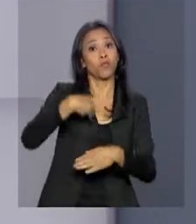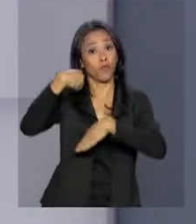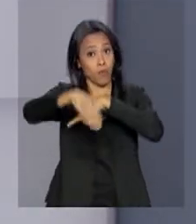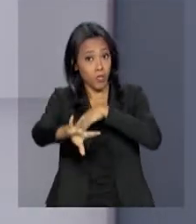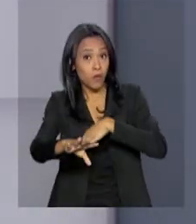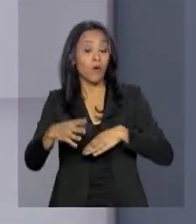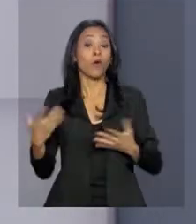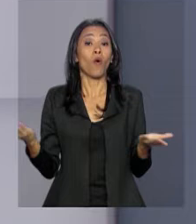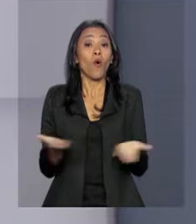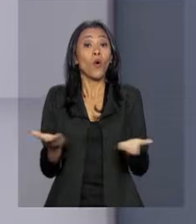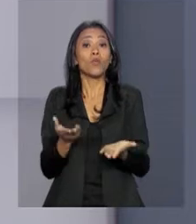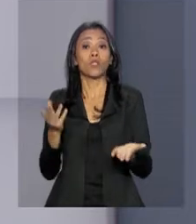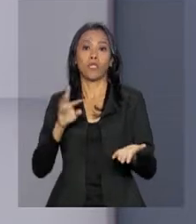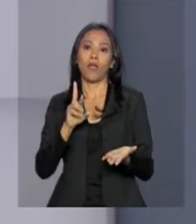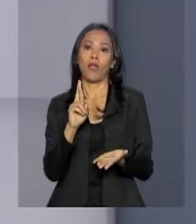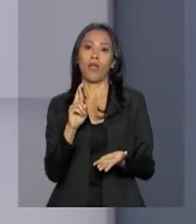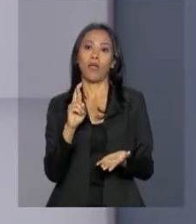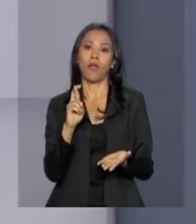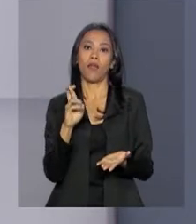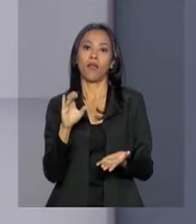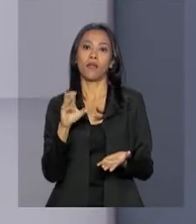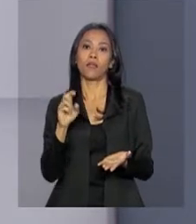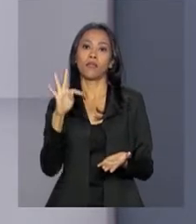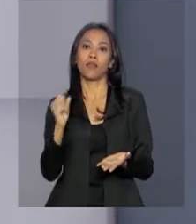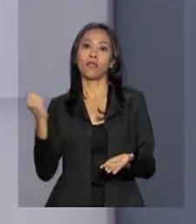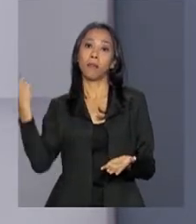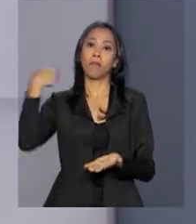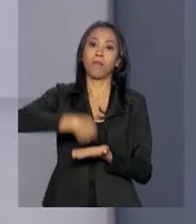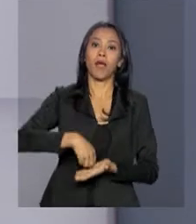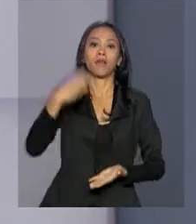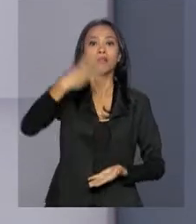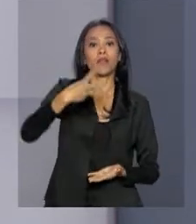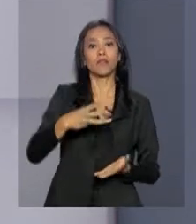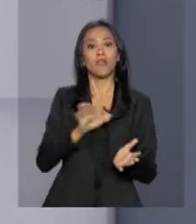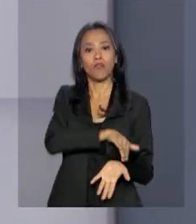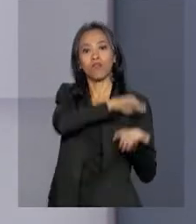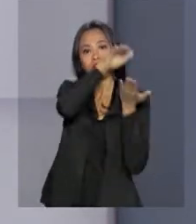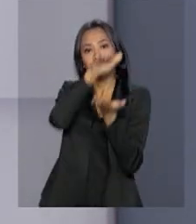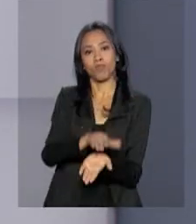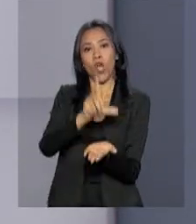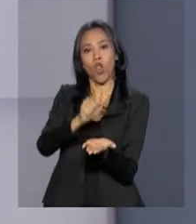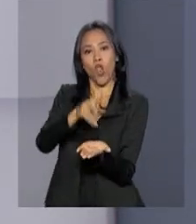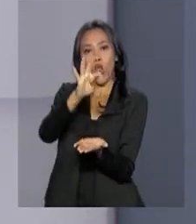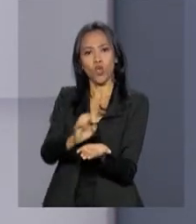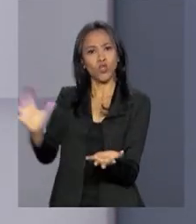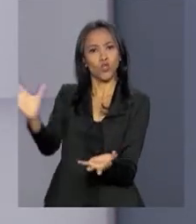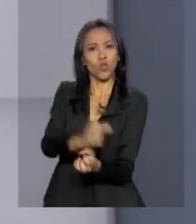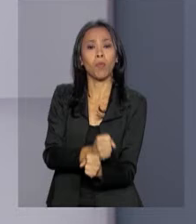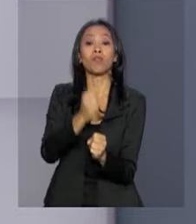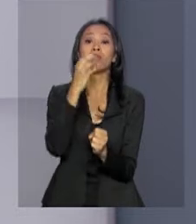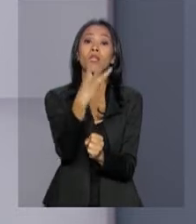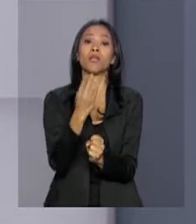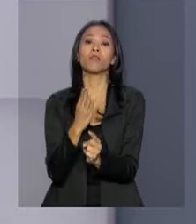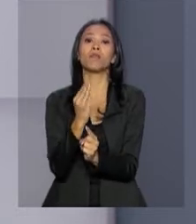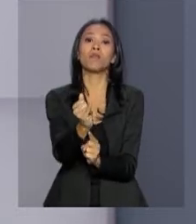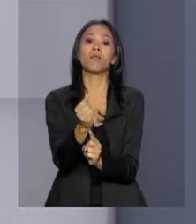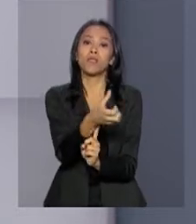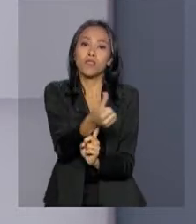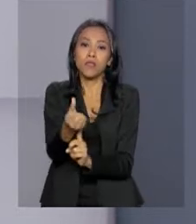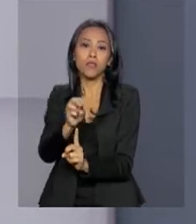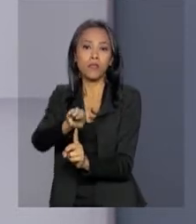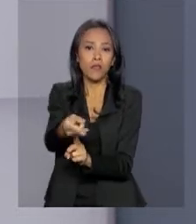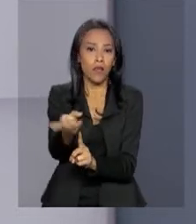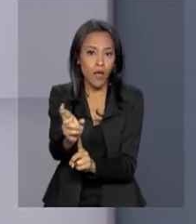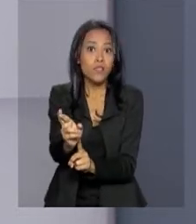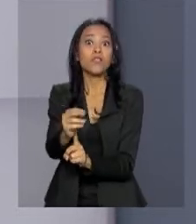federal paga hoje o terceiro lote de restituições do imposto de renda ao todo serão 3 bilhões e 600 milhões de reais para